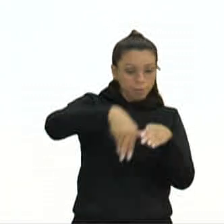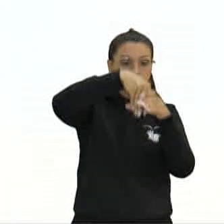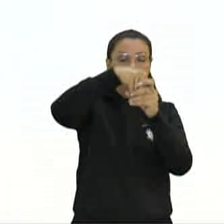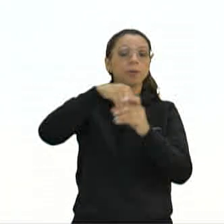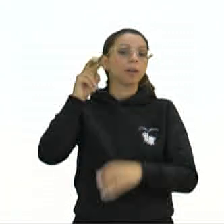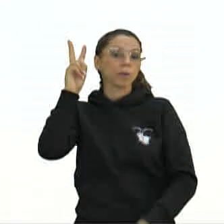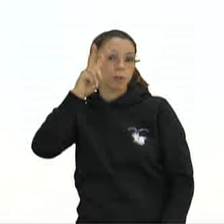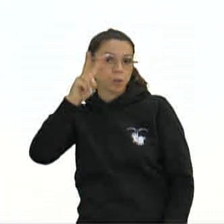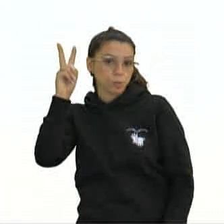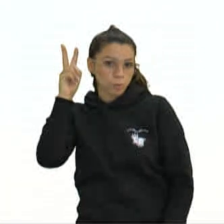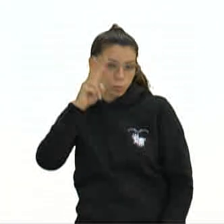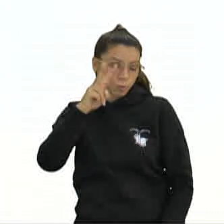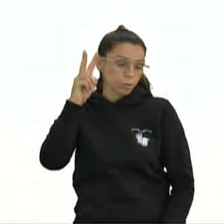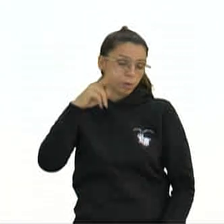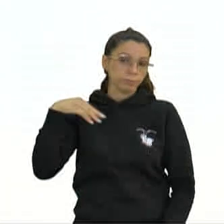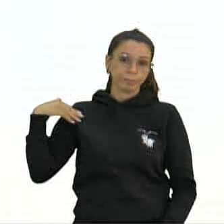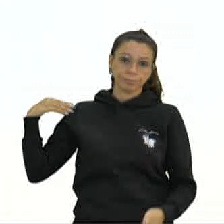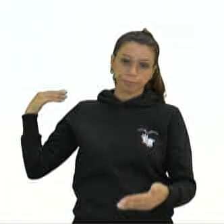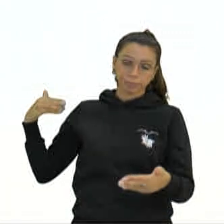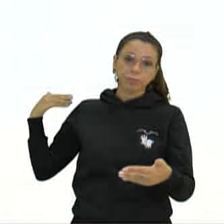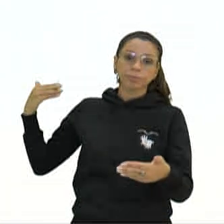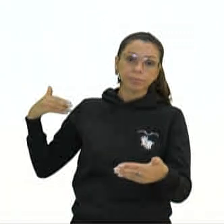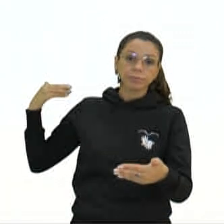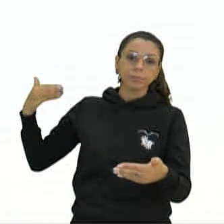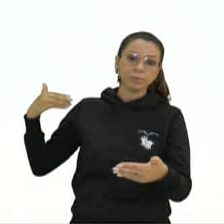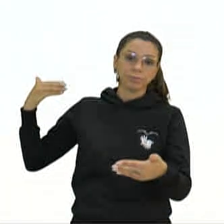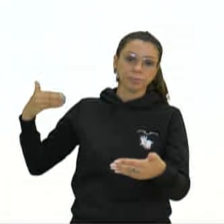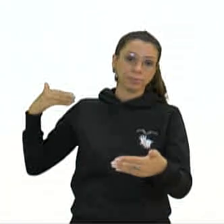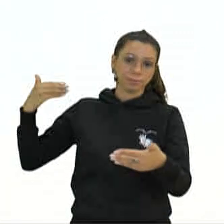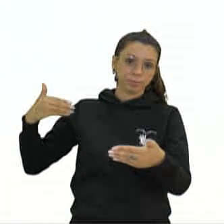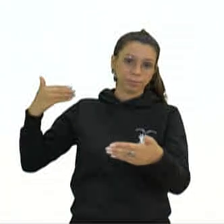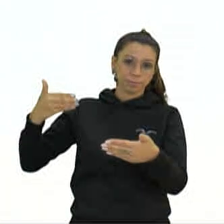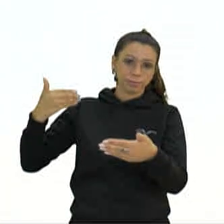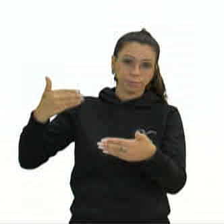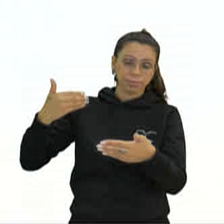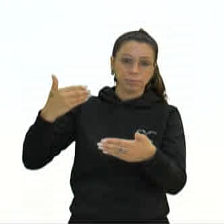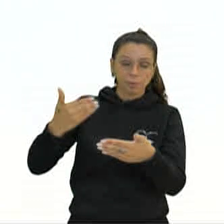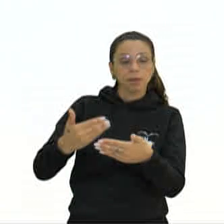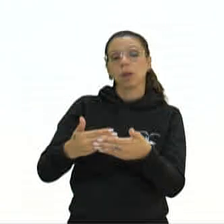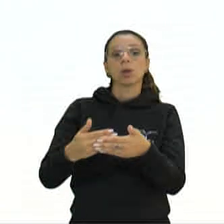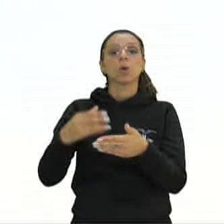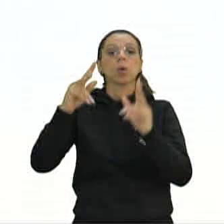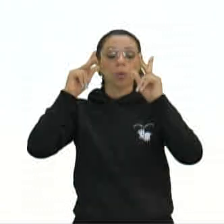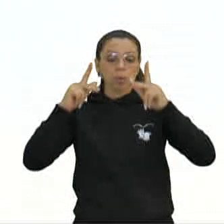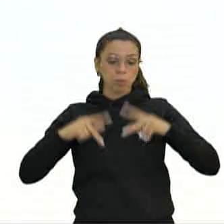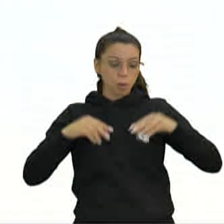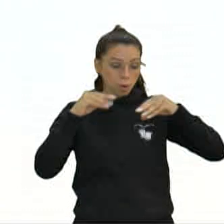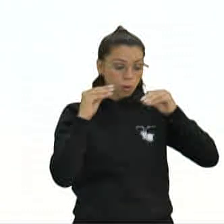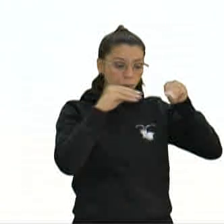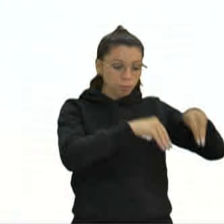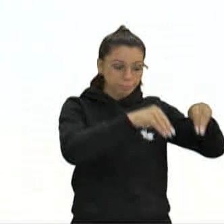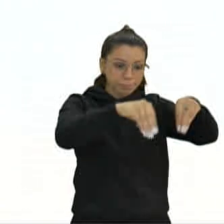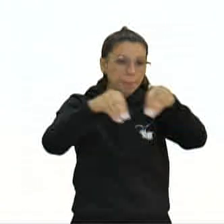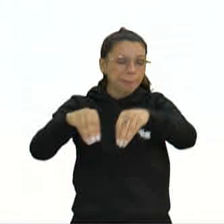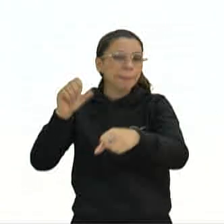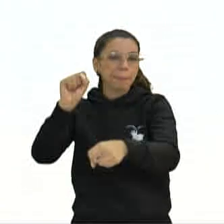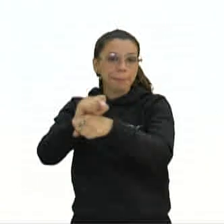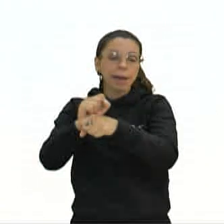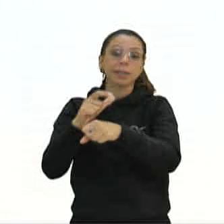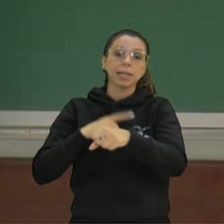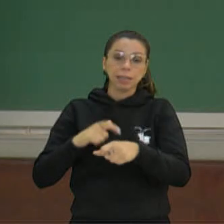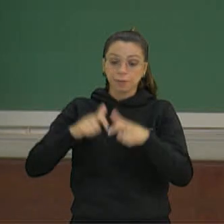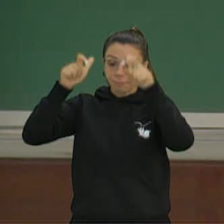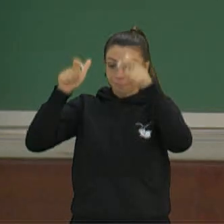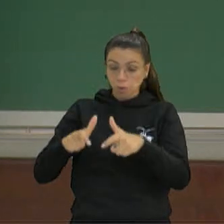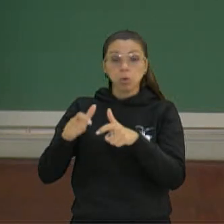da humanidade. Desde quando o homem deixa de ser nômade e se fixa, ele passa a ser sedentário,